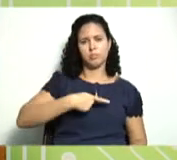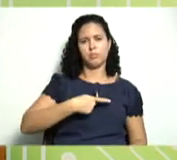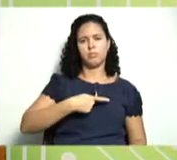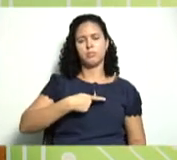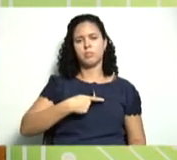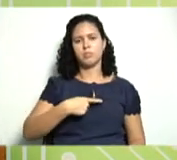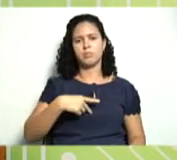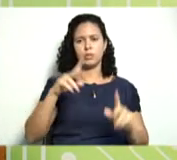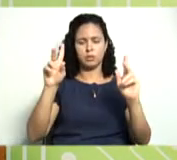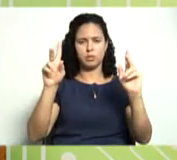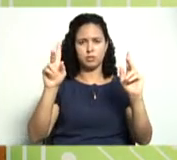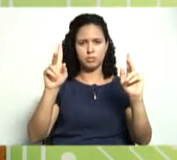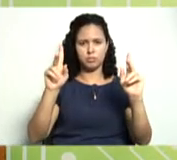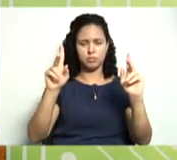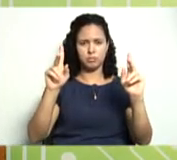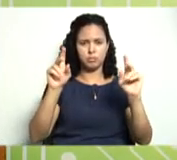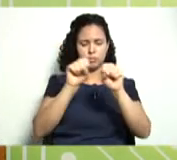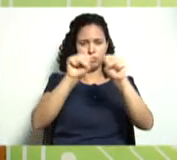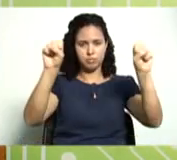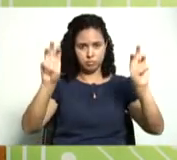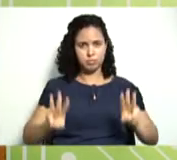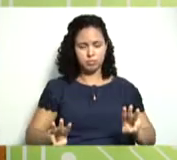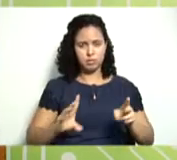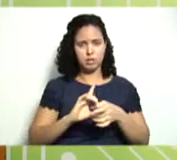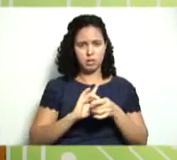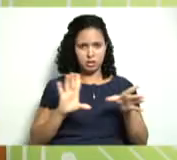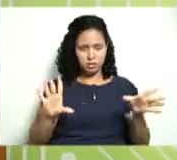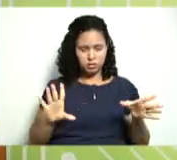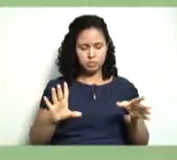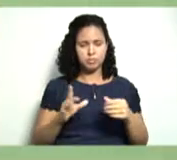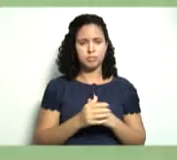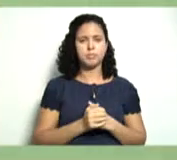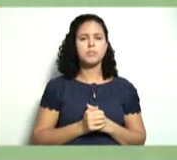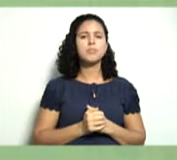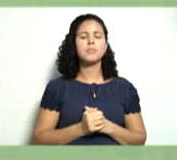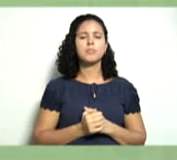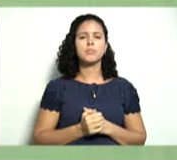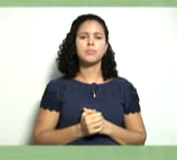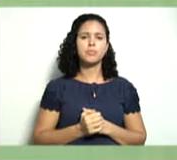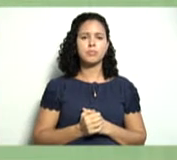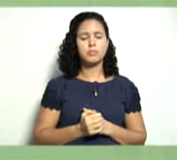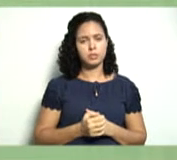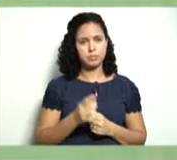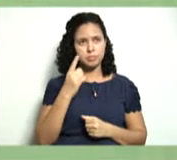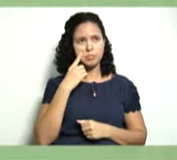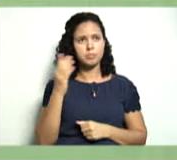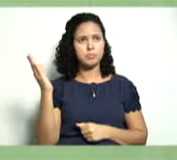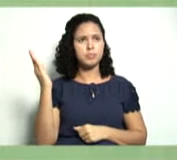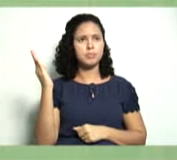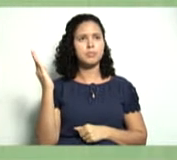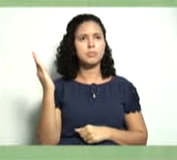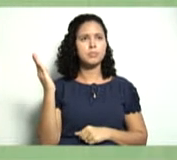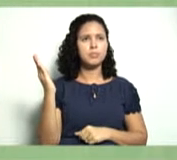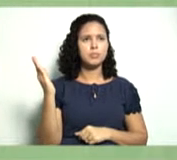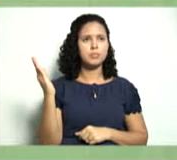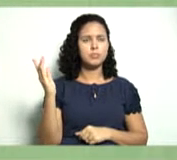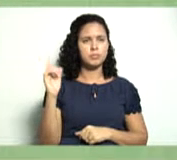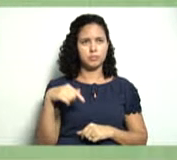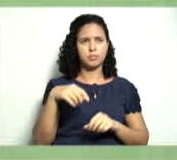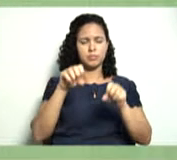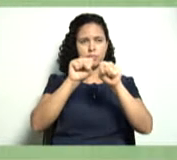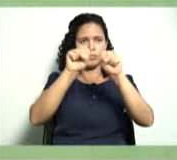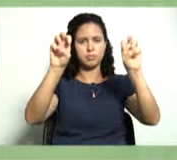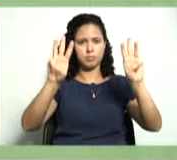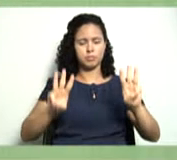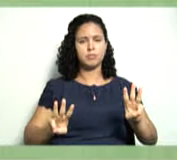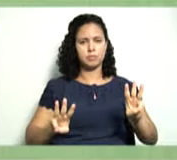tem esse caso também esses primeiros que eu mostrei aqui pra vocês a observa em eles são softwares proprietários